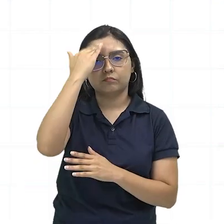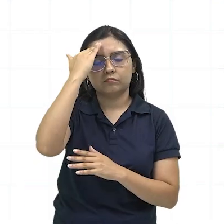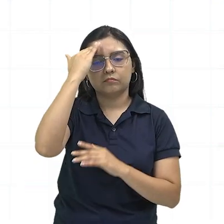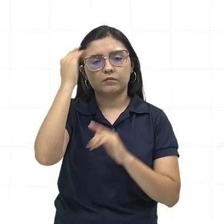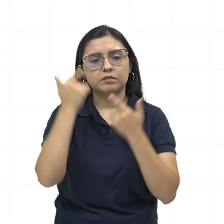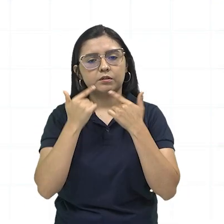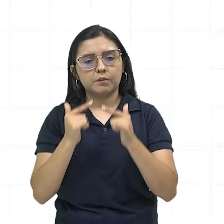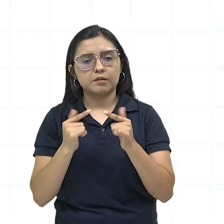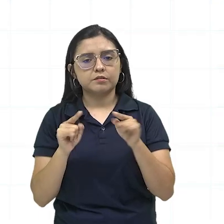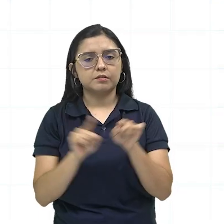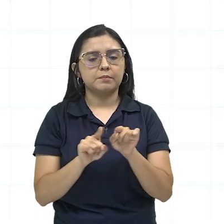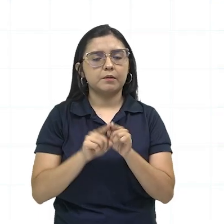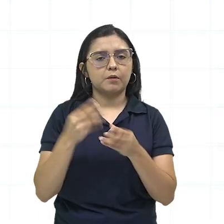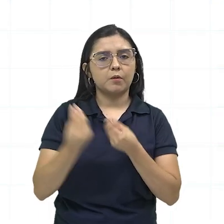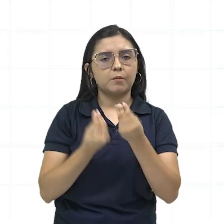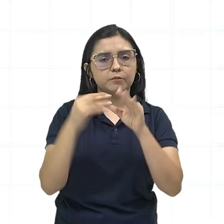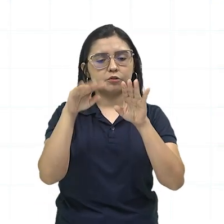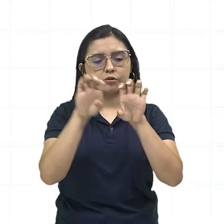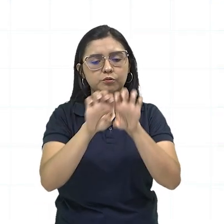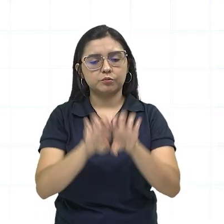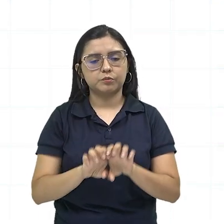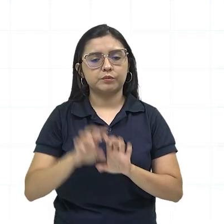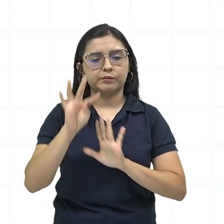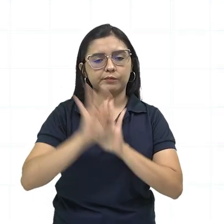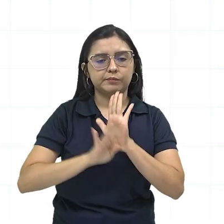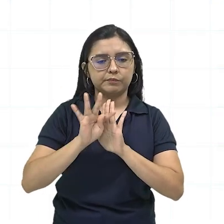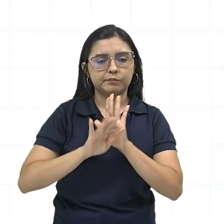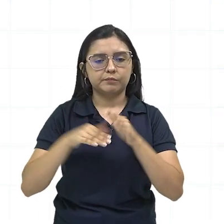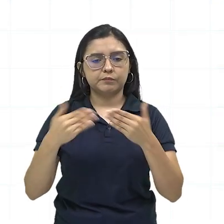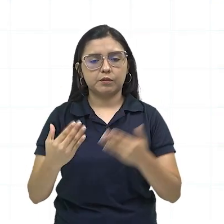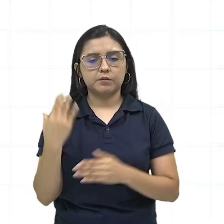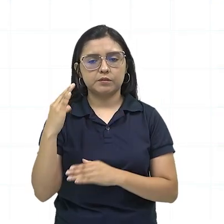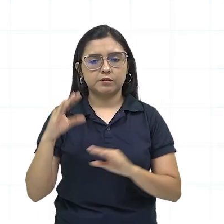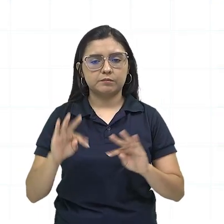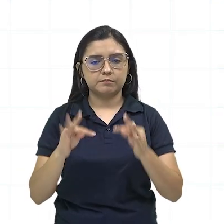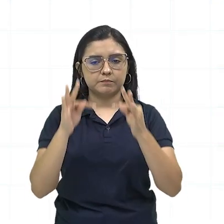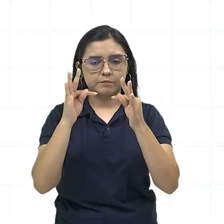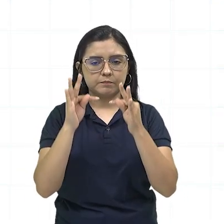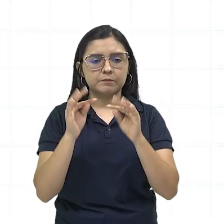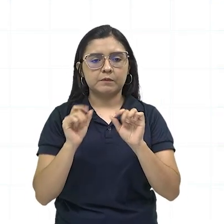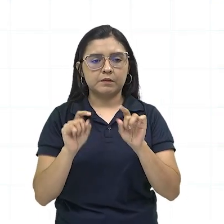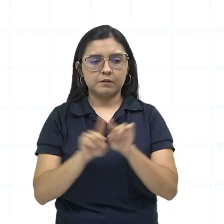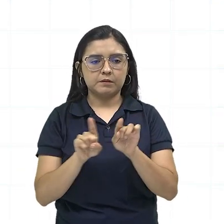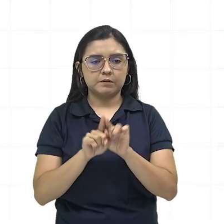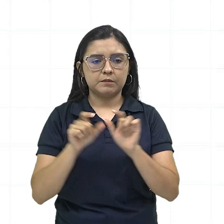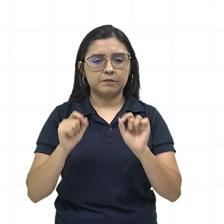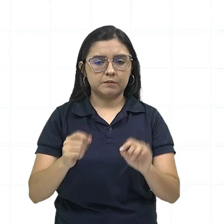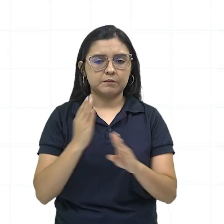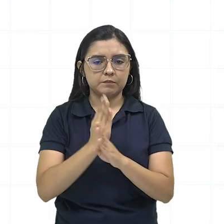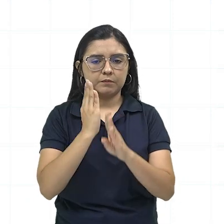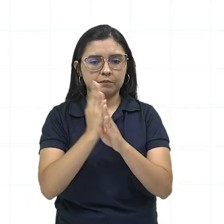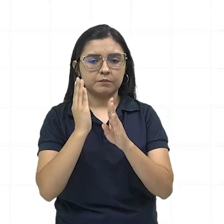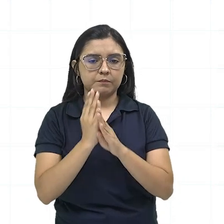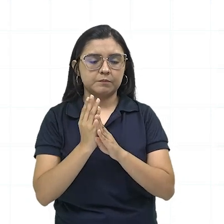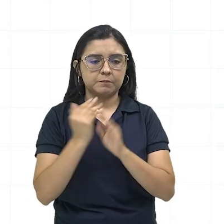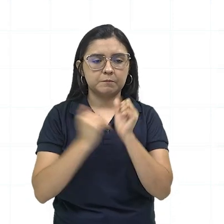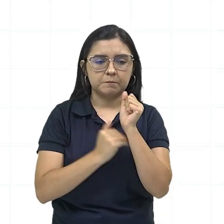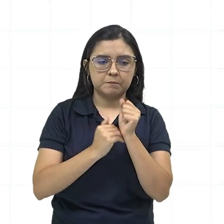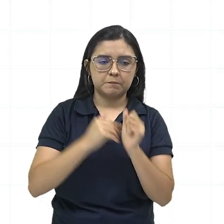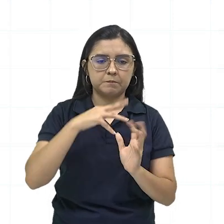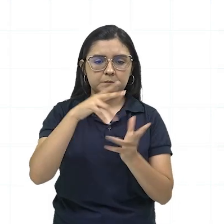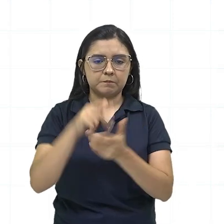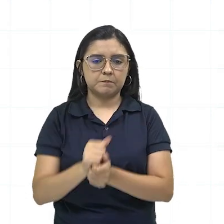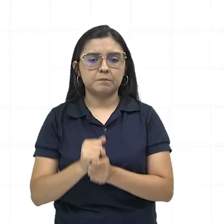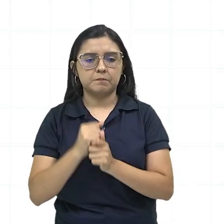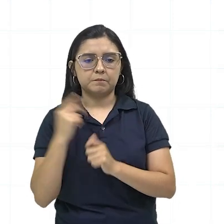e de como é estruturado. Então, à medida que a ciência avança e desvenda os mistérios do universo, é crucial refletir sobre